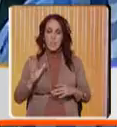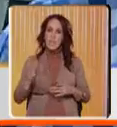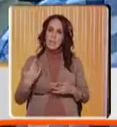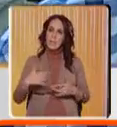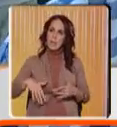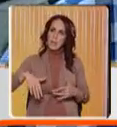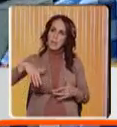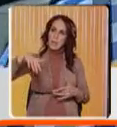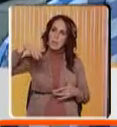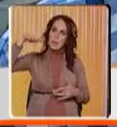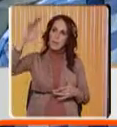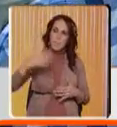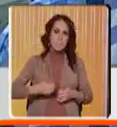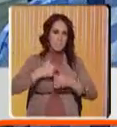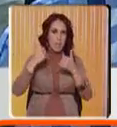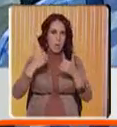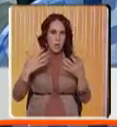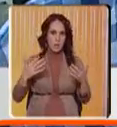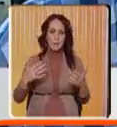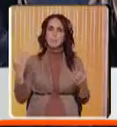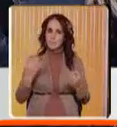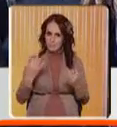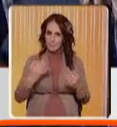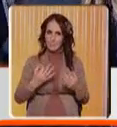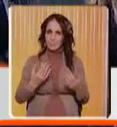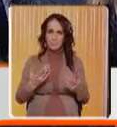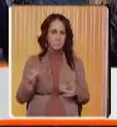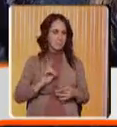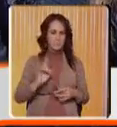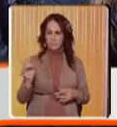idade? Eu penso que sim. Bastante. Não.